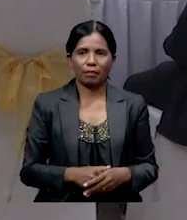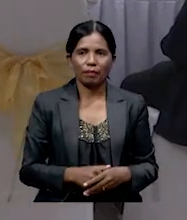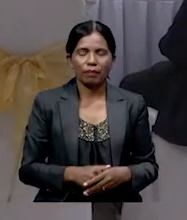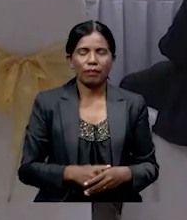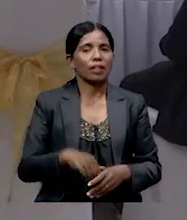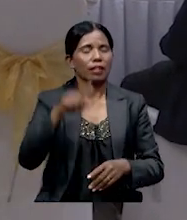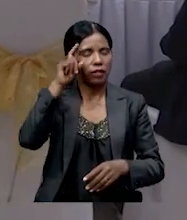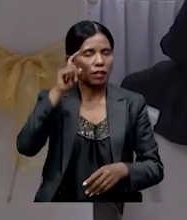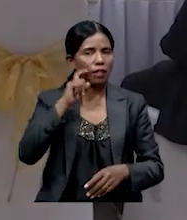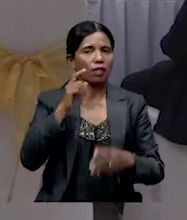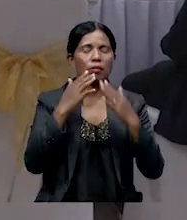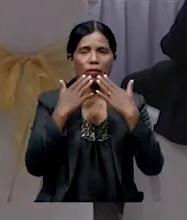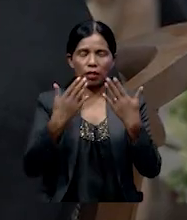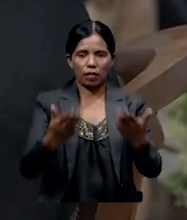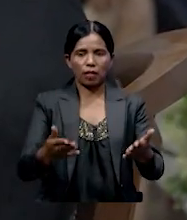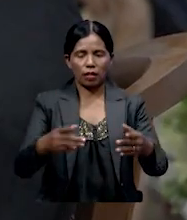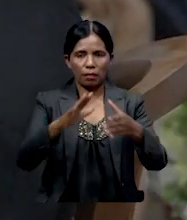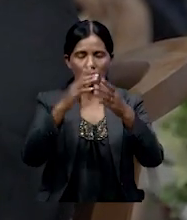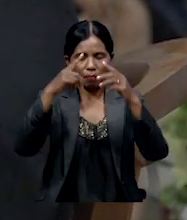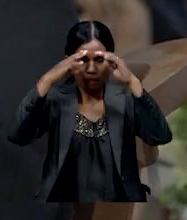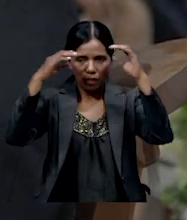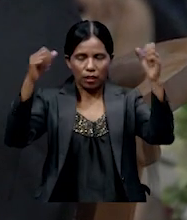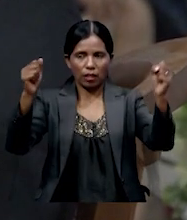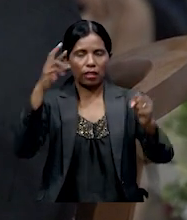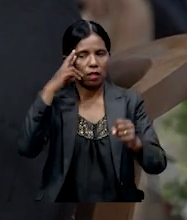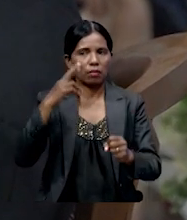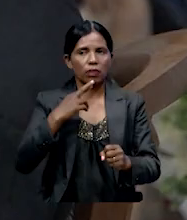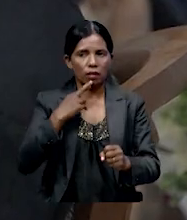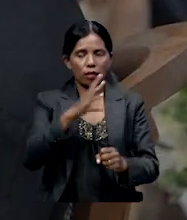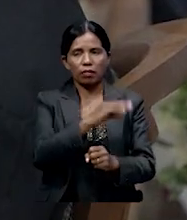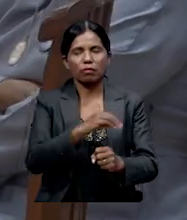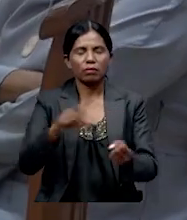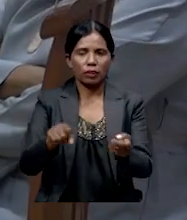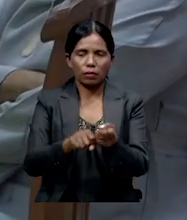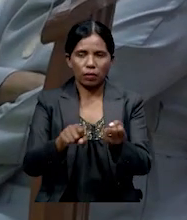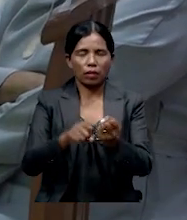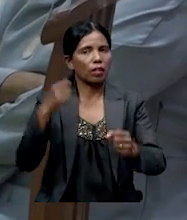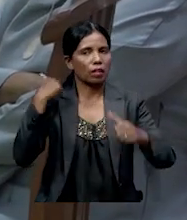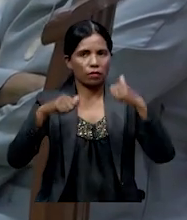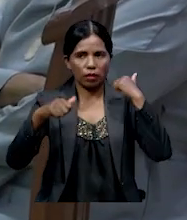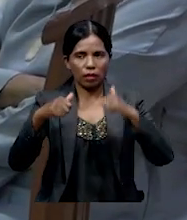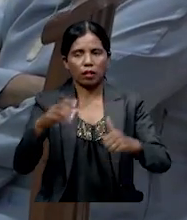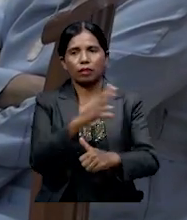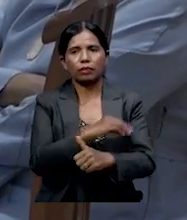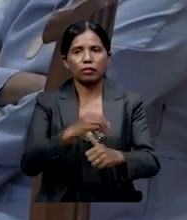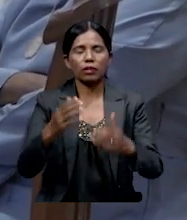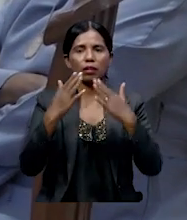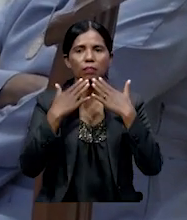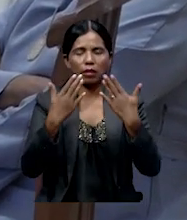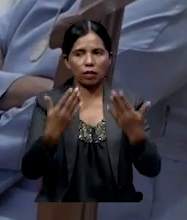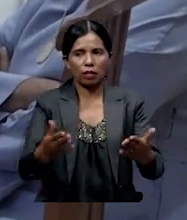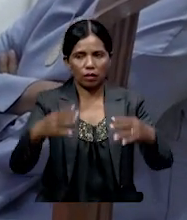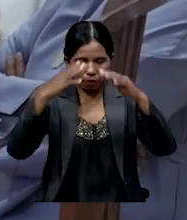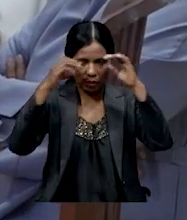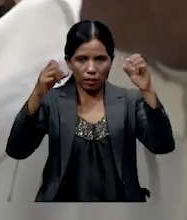Kairala Sanon Ismão agradece para o presidente da República, Zé Ramos Horta, neve apoio atividade ne, além de ne, agradecemos para a